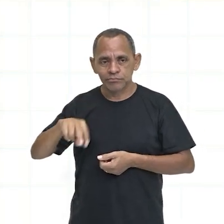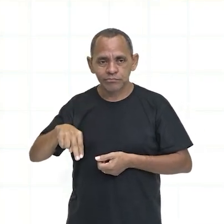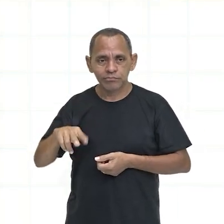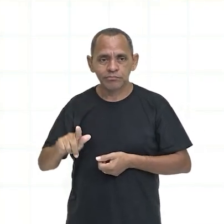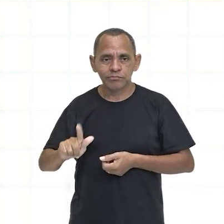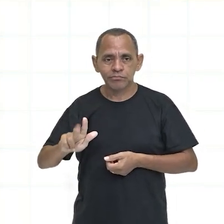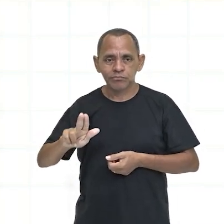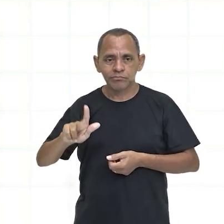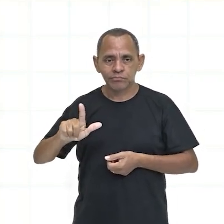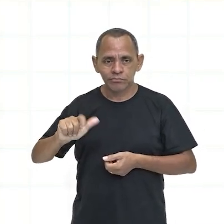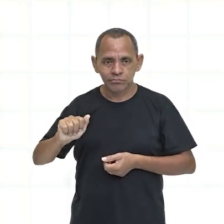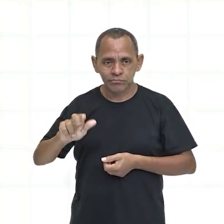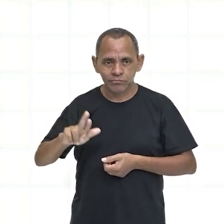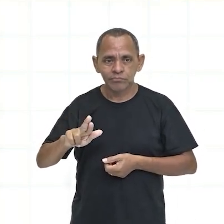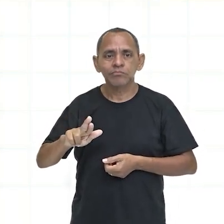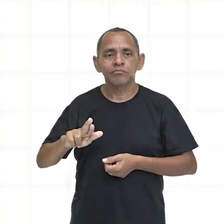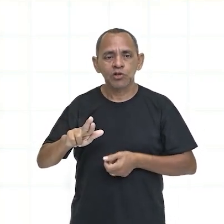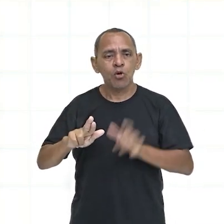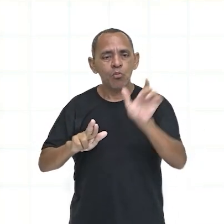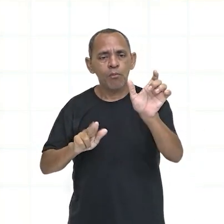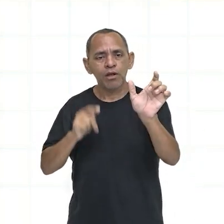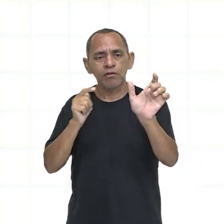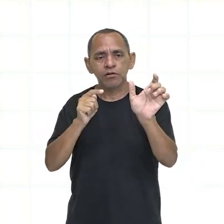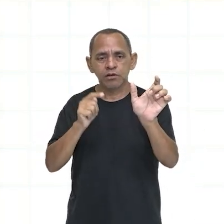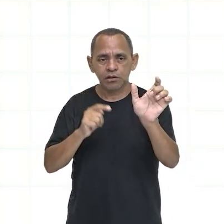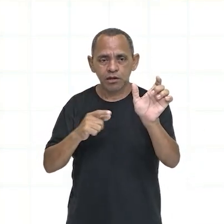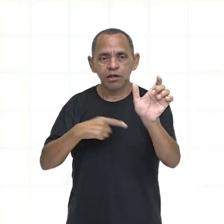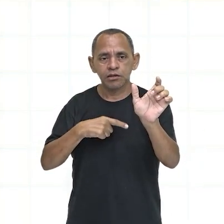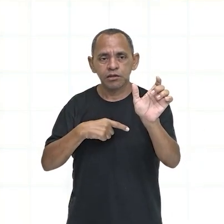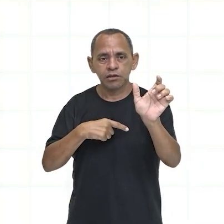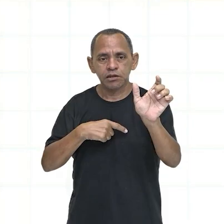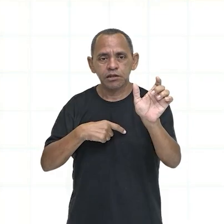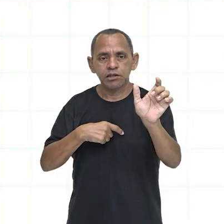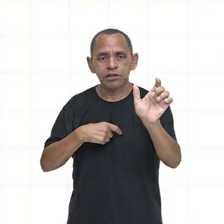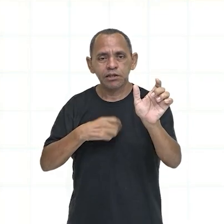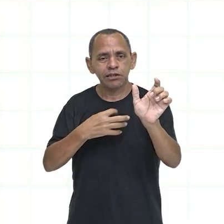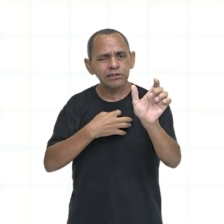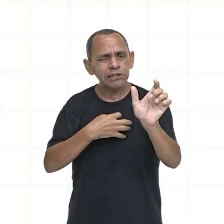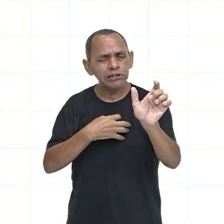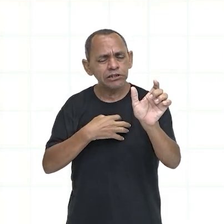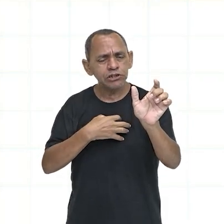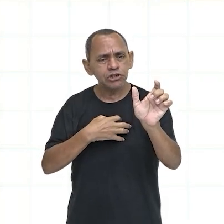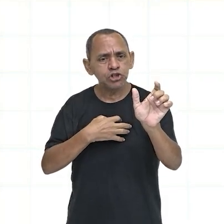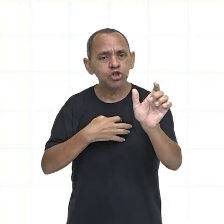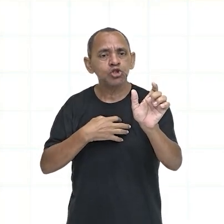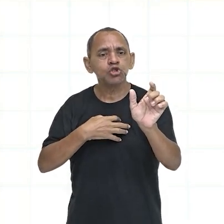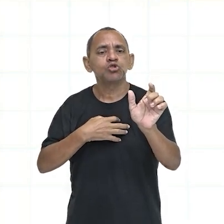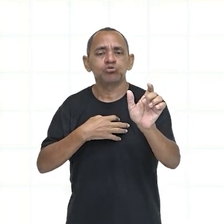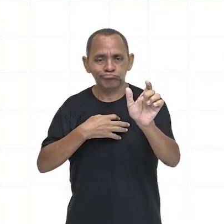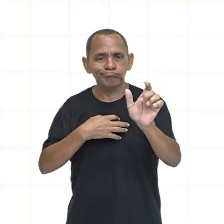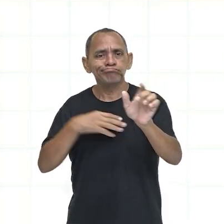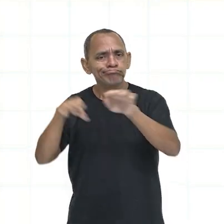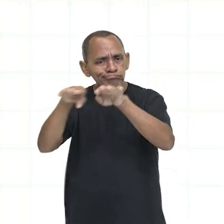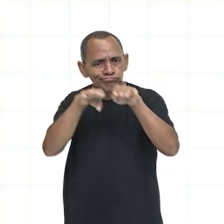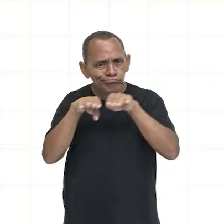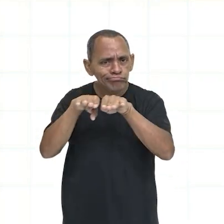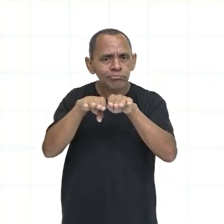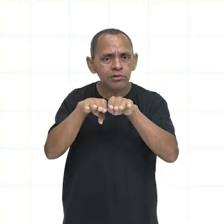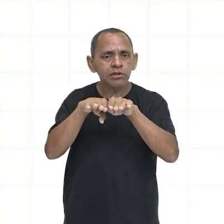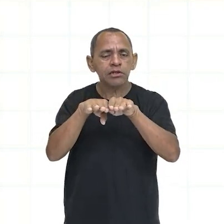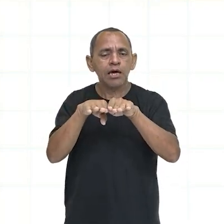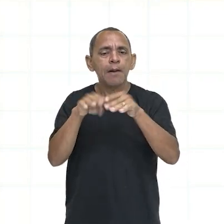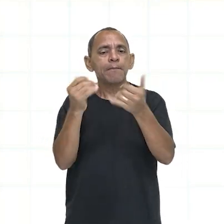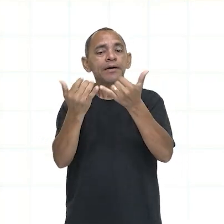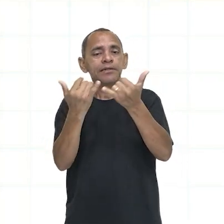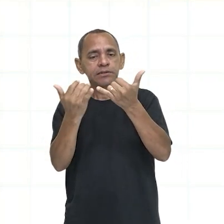pessoa do singular, né? É uma palavra, então, que tem o mesmo sentido de terceira pessoa do singular. É uma palavrinha equivalente, tá